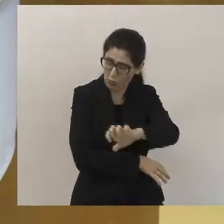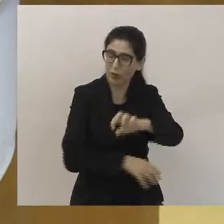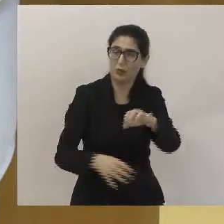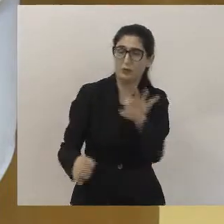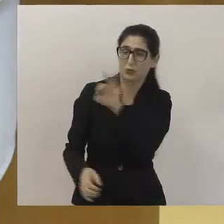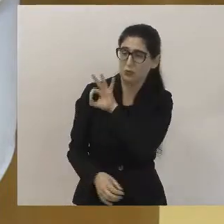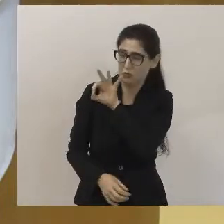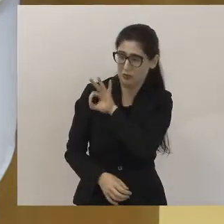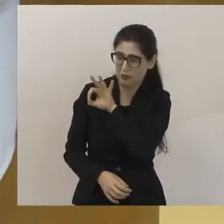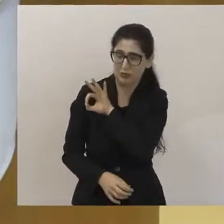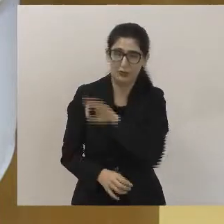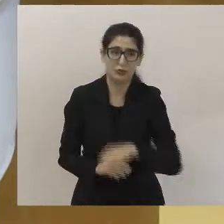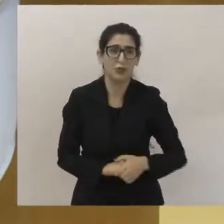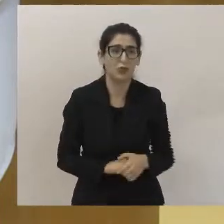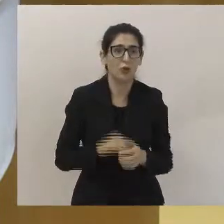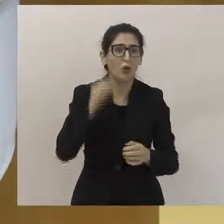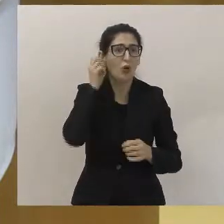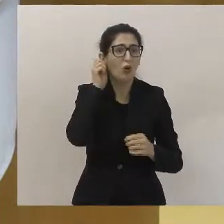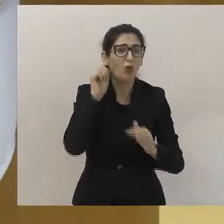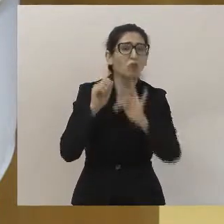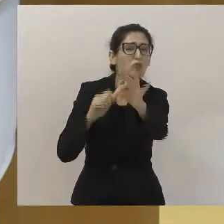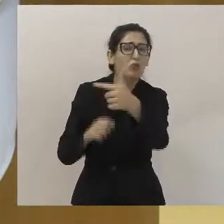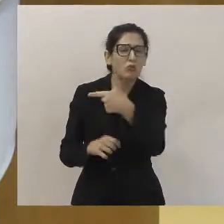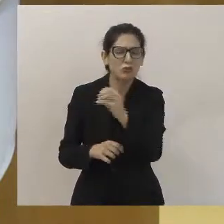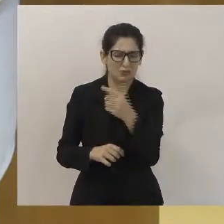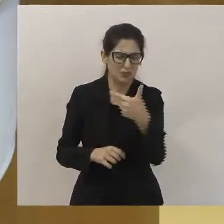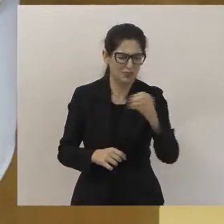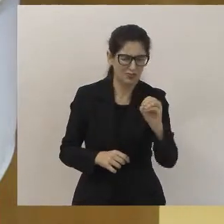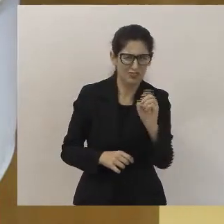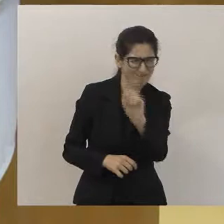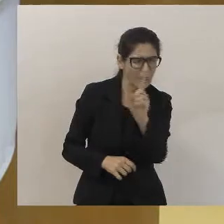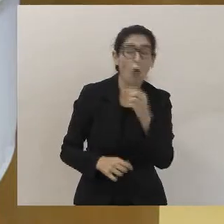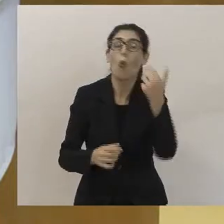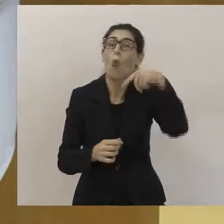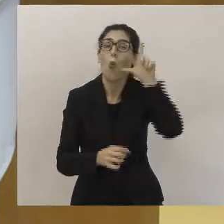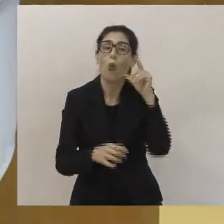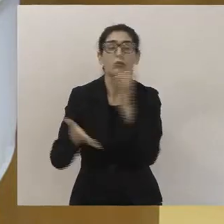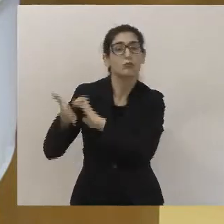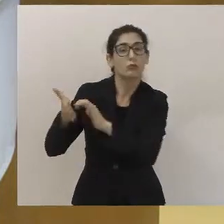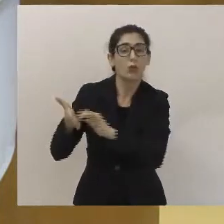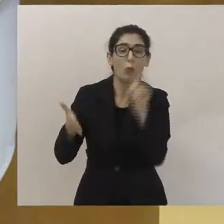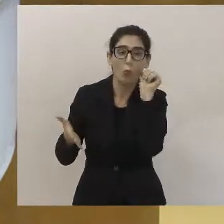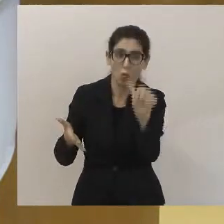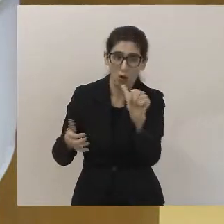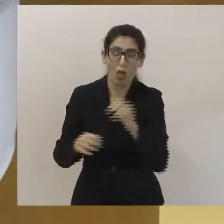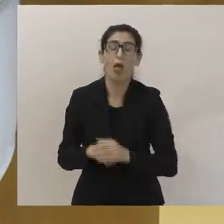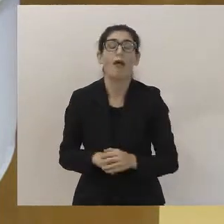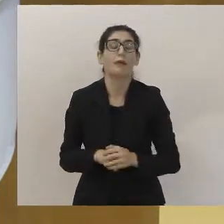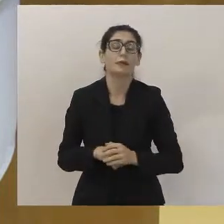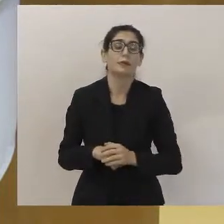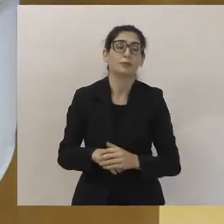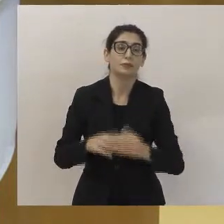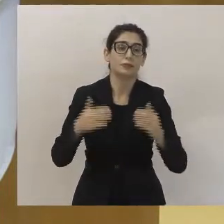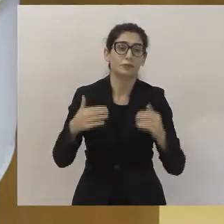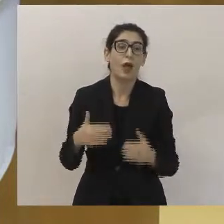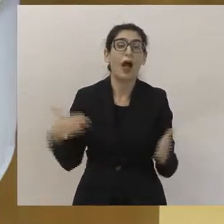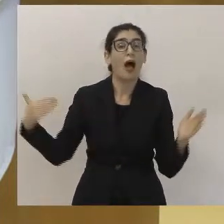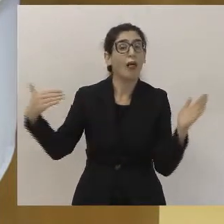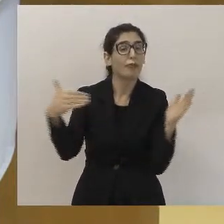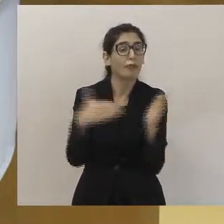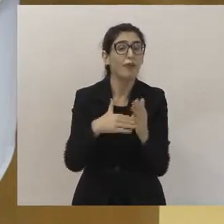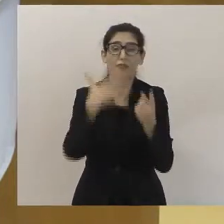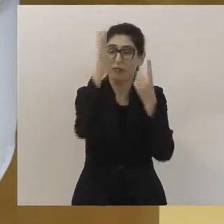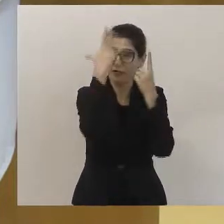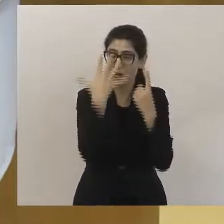não tem essa de que em 2020 mesmo tive conversando com a secretária ocorre ele tem um prazo até fevereiro de 2020